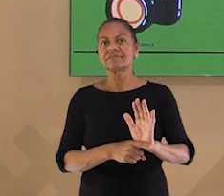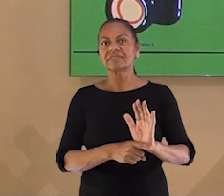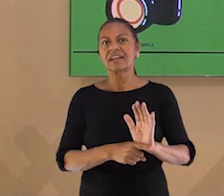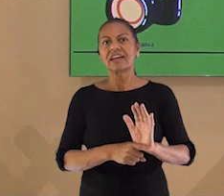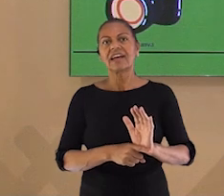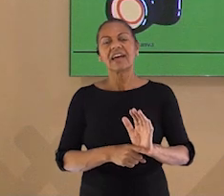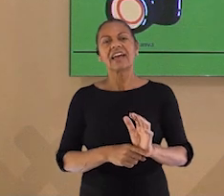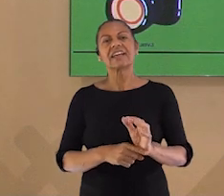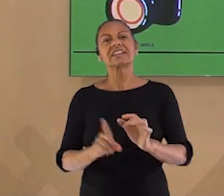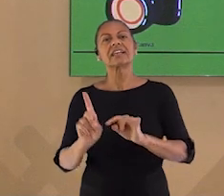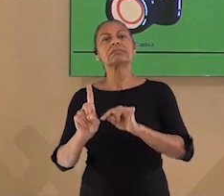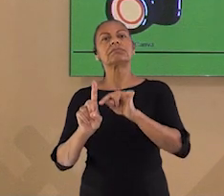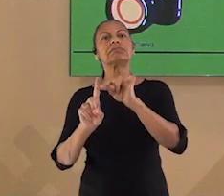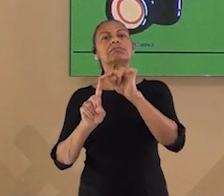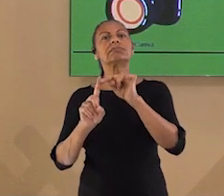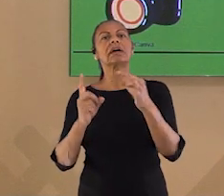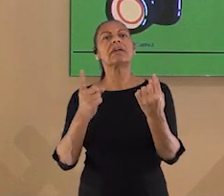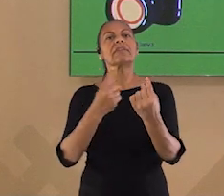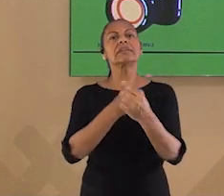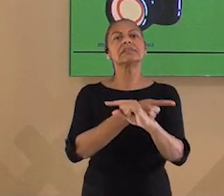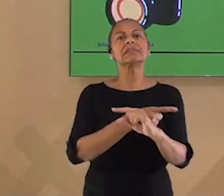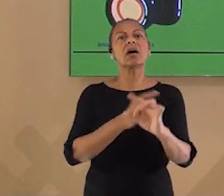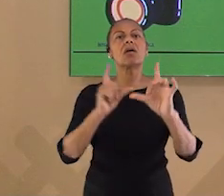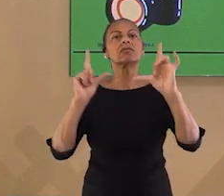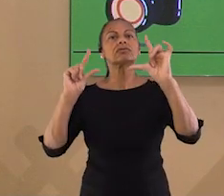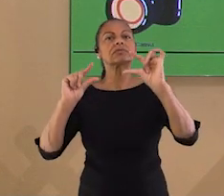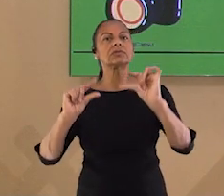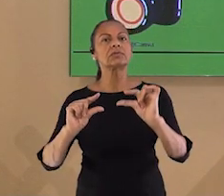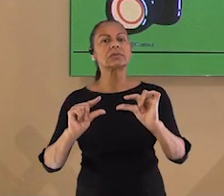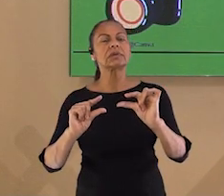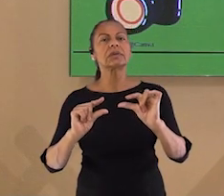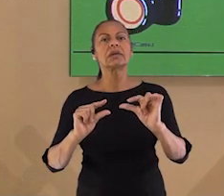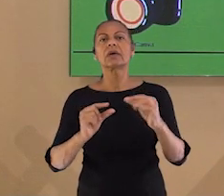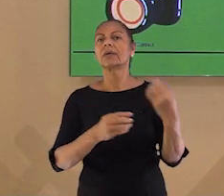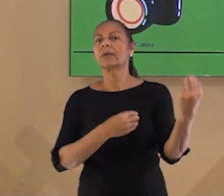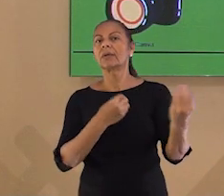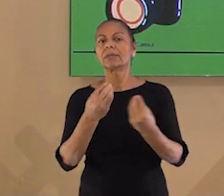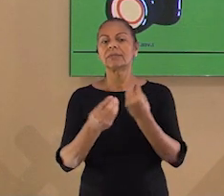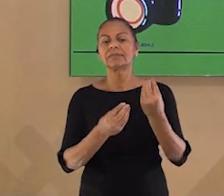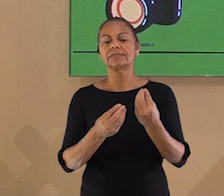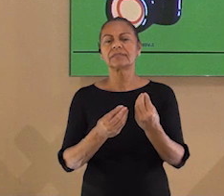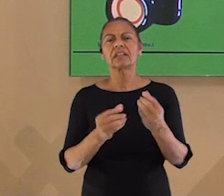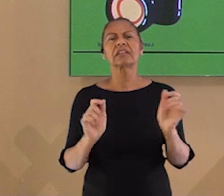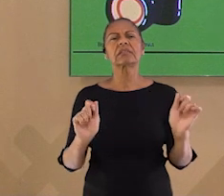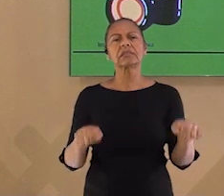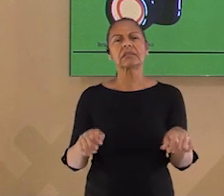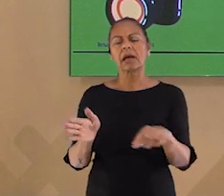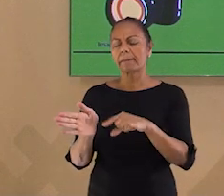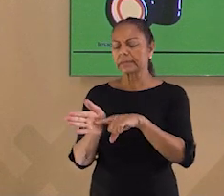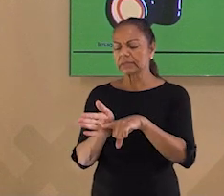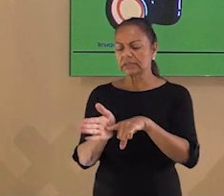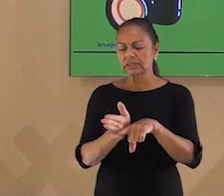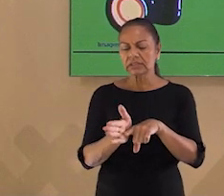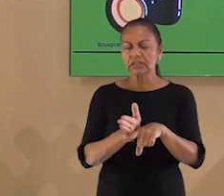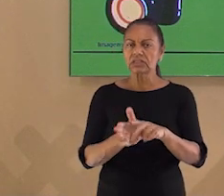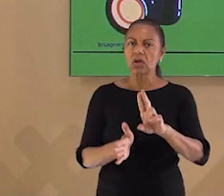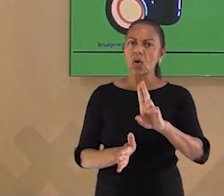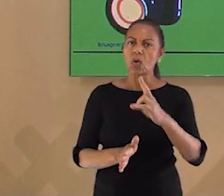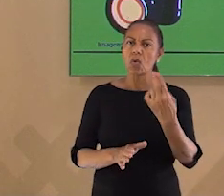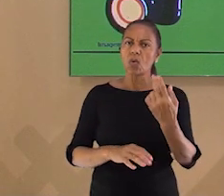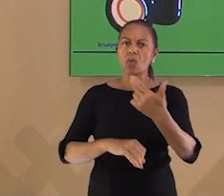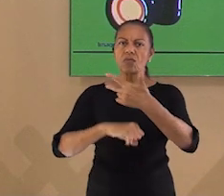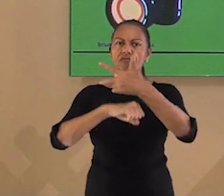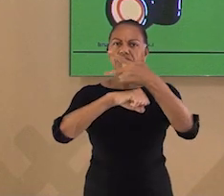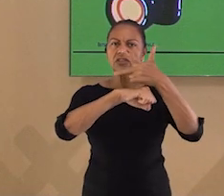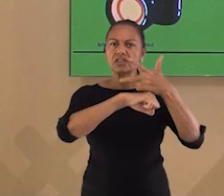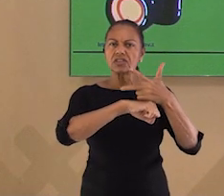das ilhas de calor na sua cidade. Essa atividade ela pode ser feita em formato de pesquisa ou em formato de